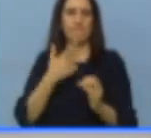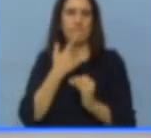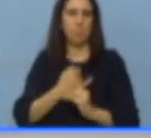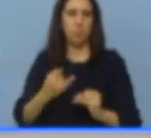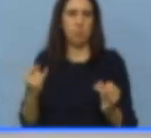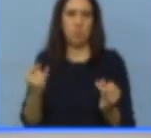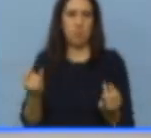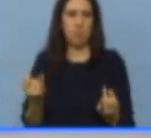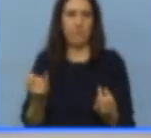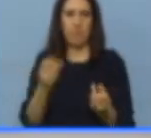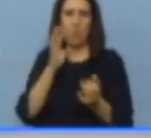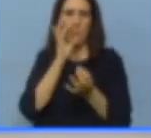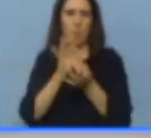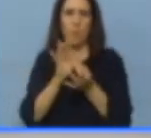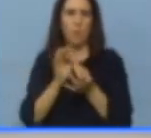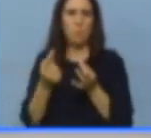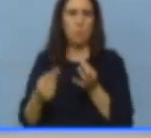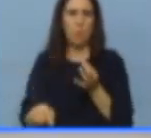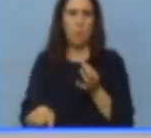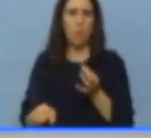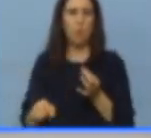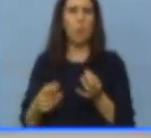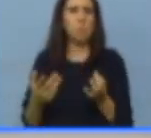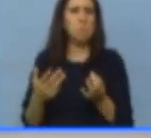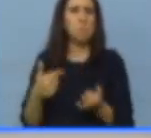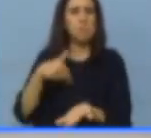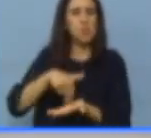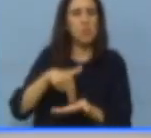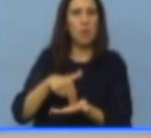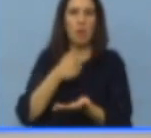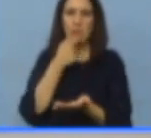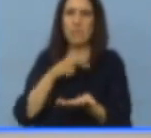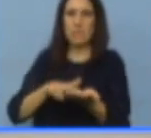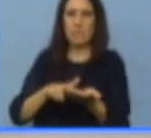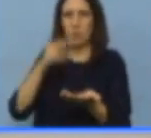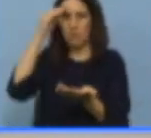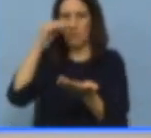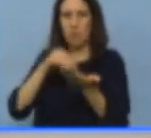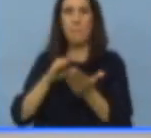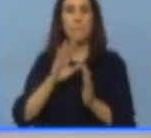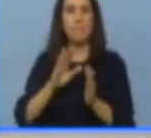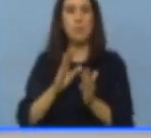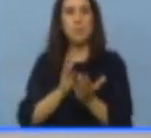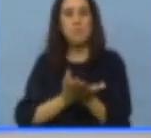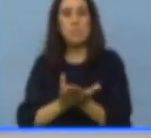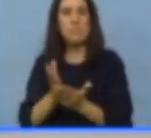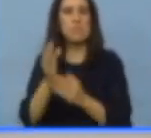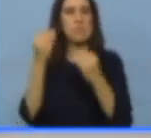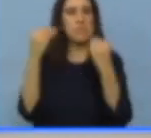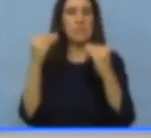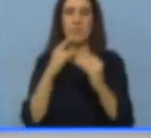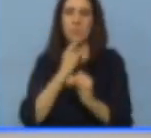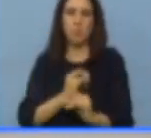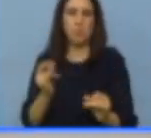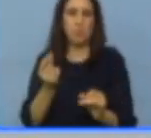curto espaço de tempo pode estar presente, inventando razões para estar lá, mas digamos uma permanência evangelizadora é quase